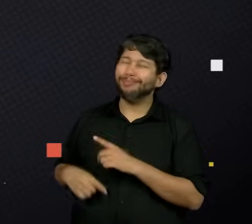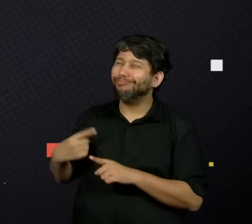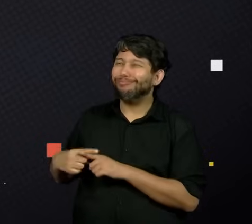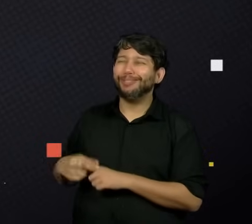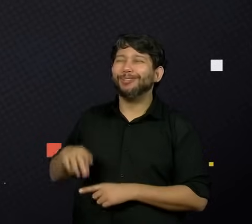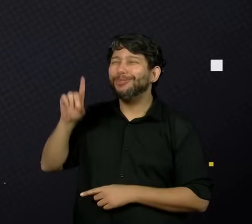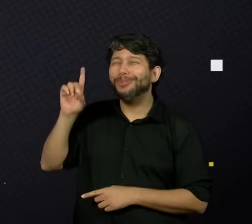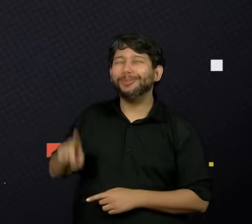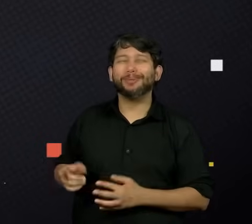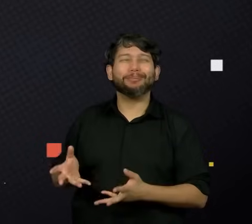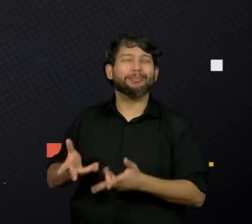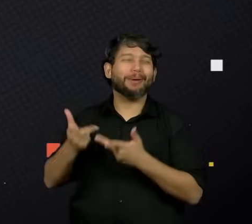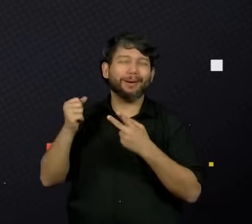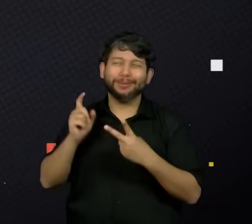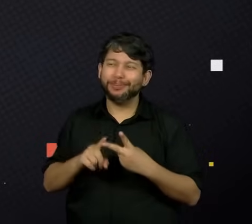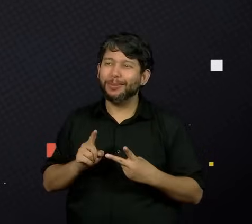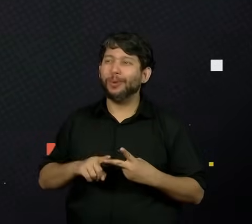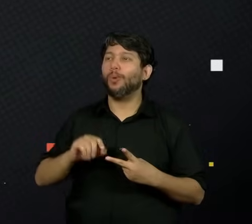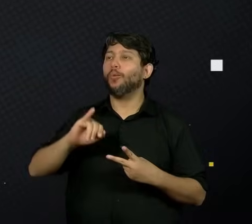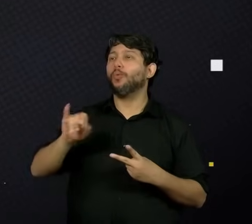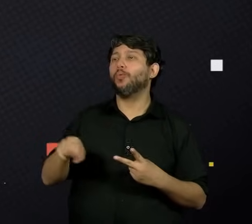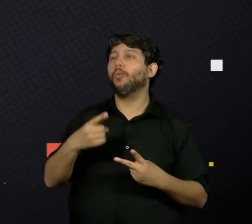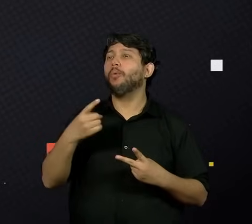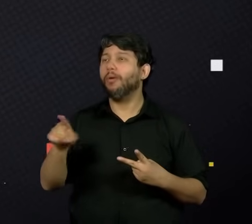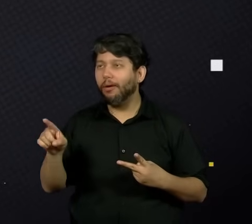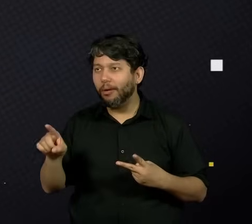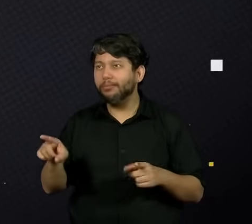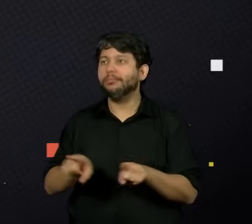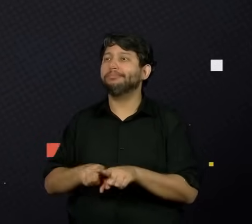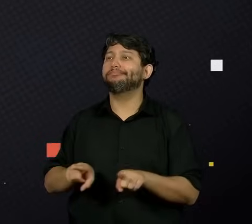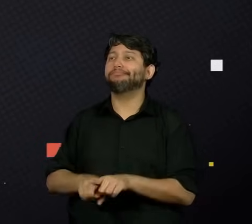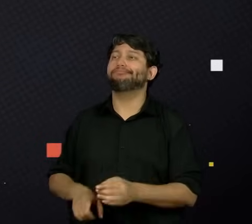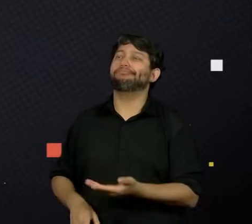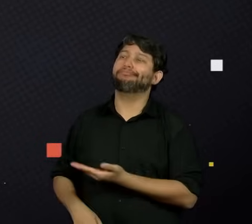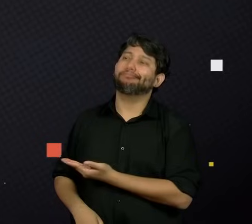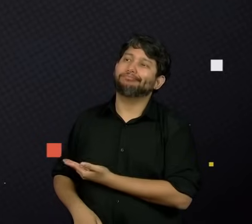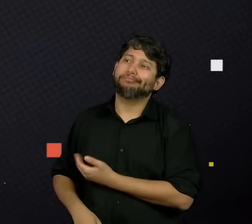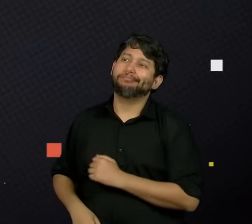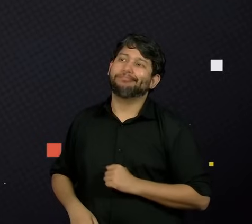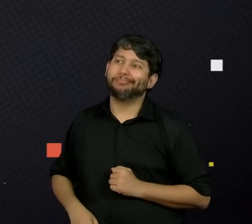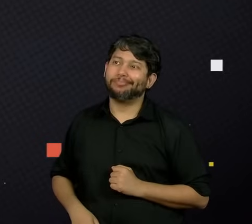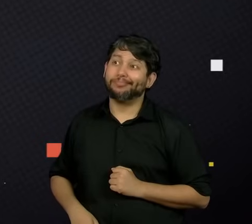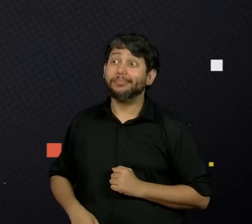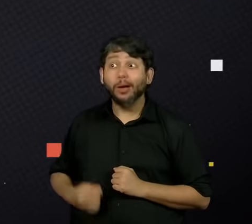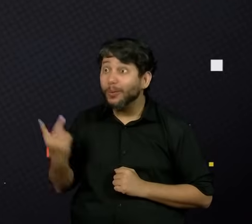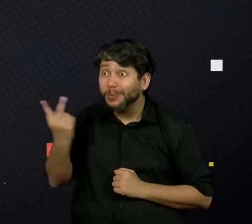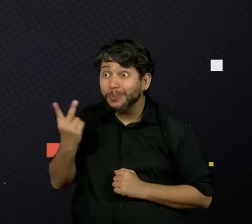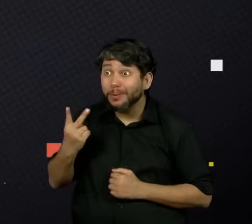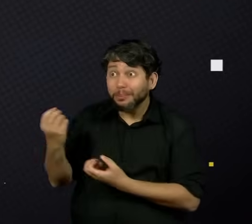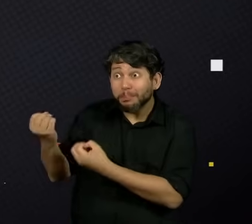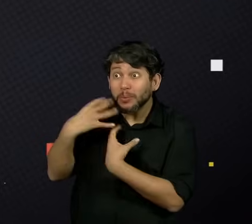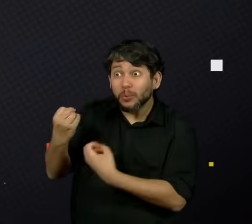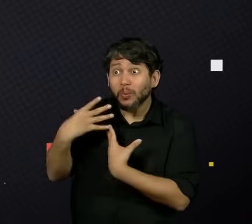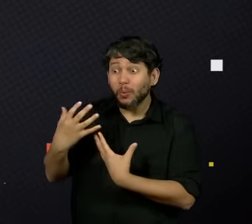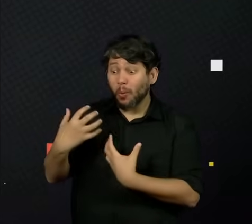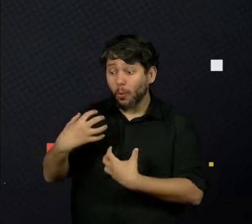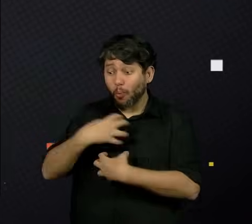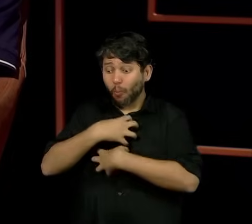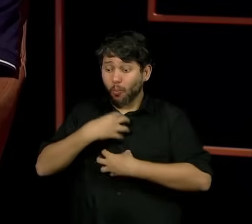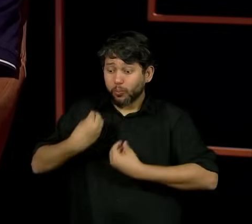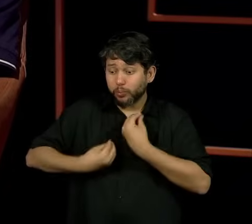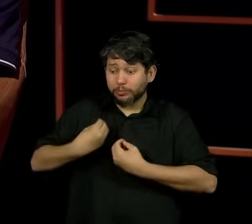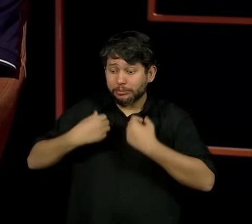o João Bittencourt, outro diretor e autor. E com eles eu aprendia sempre, sempre,